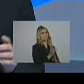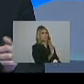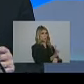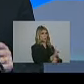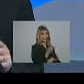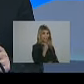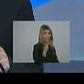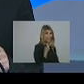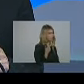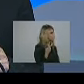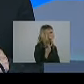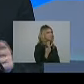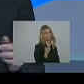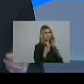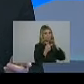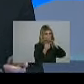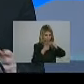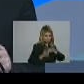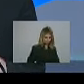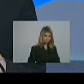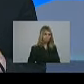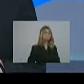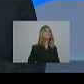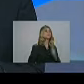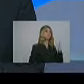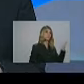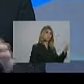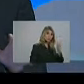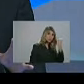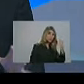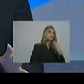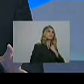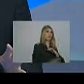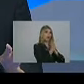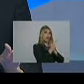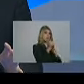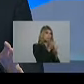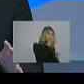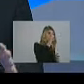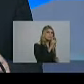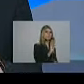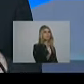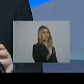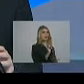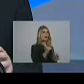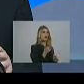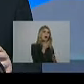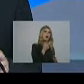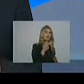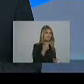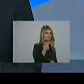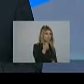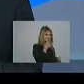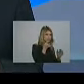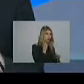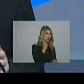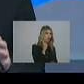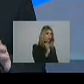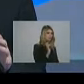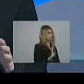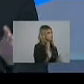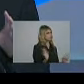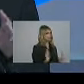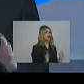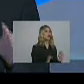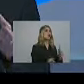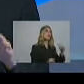Eu acho que em pontos importantes ela pode ter armas não letais, mas não arma de fogo. Eu acho também